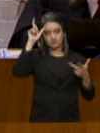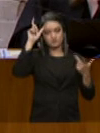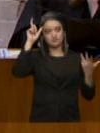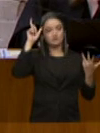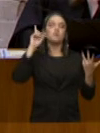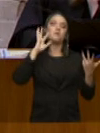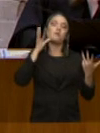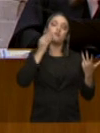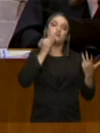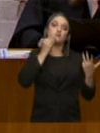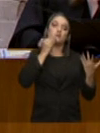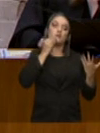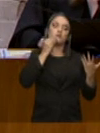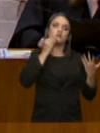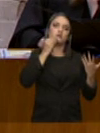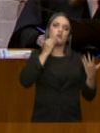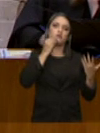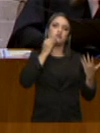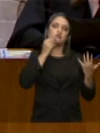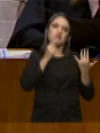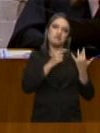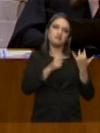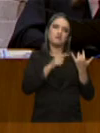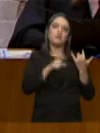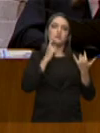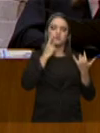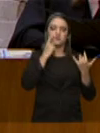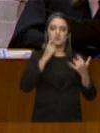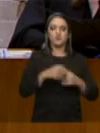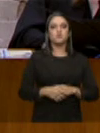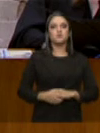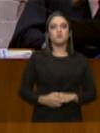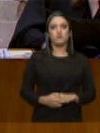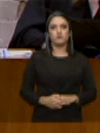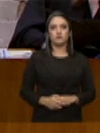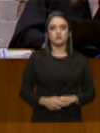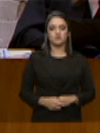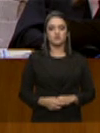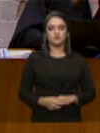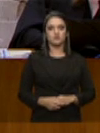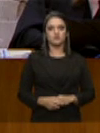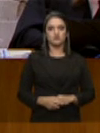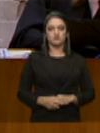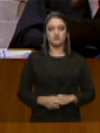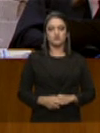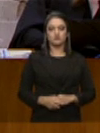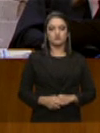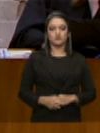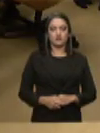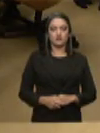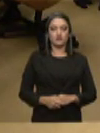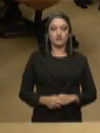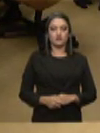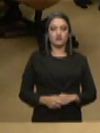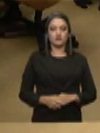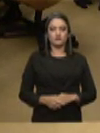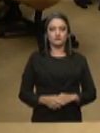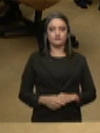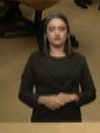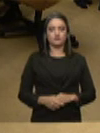ministro Dias Toffoli e, em parte, o ministro Nunes Marques. Senhora presidente, agora só para deixar claro, uma vez fixada